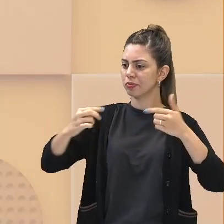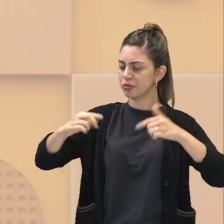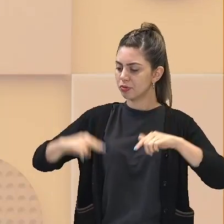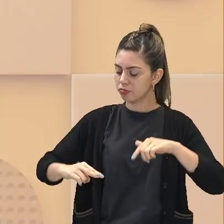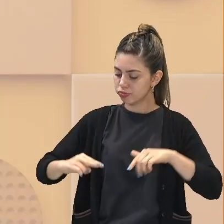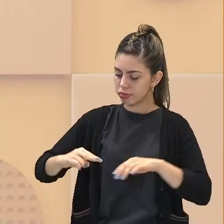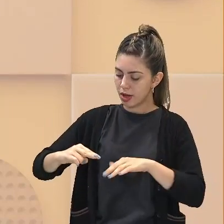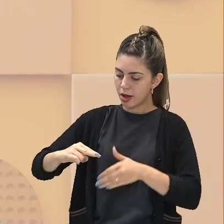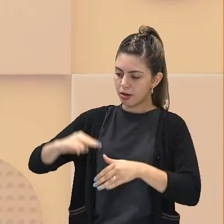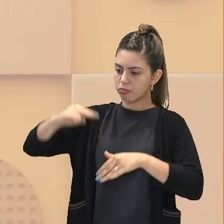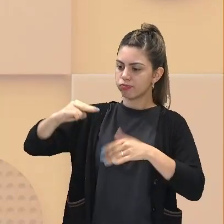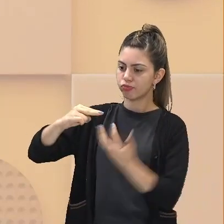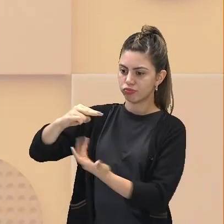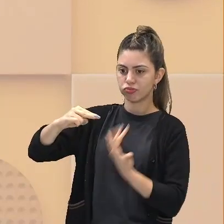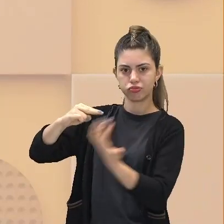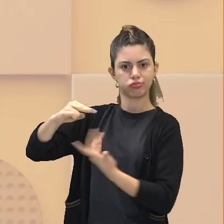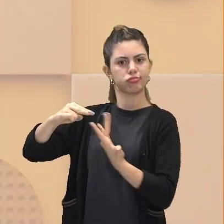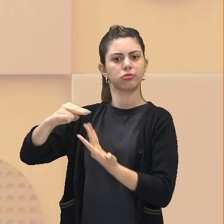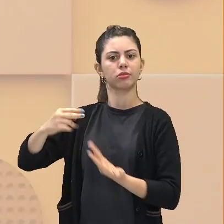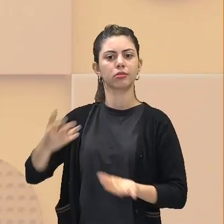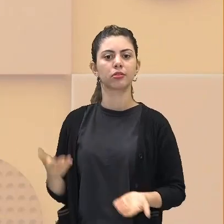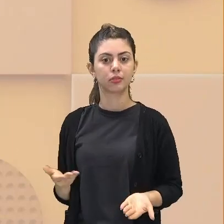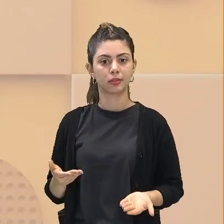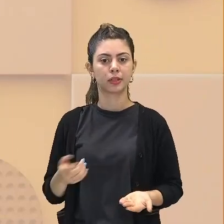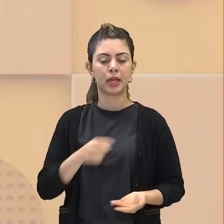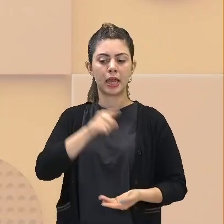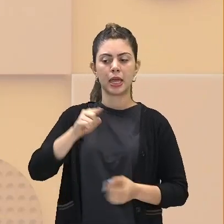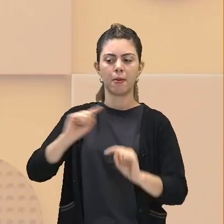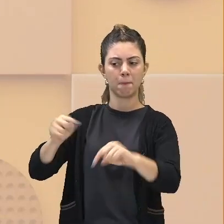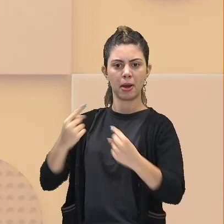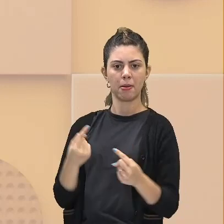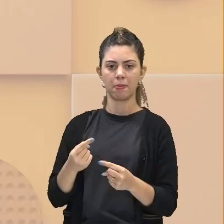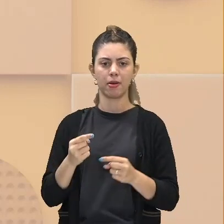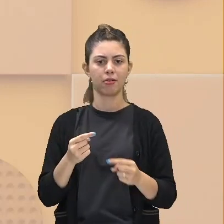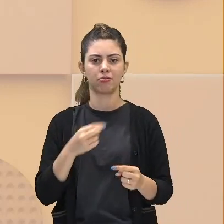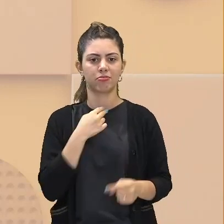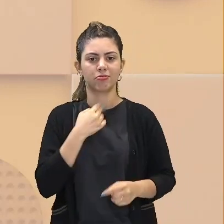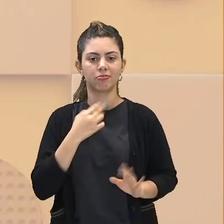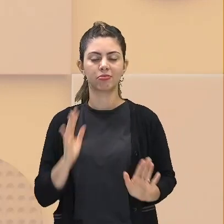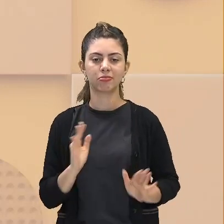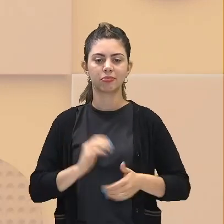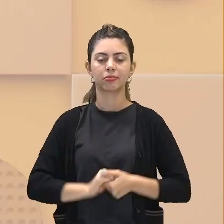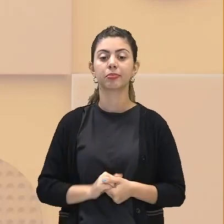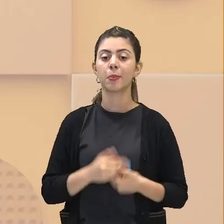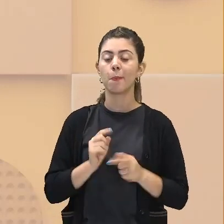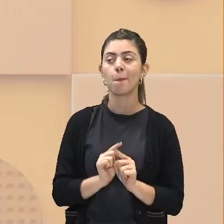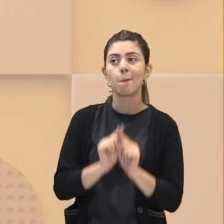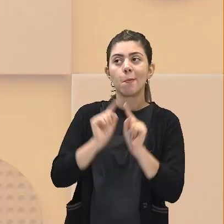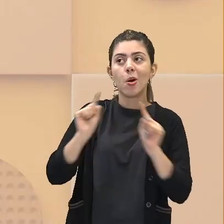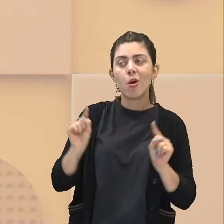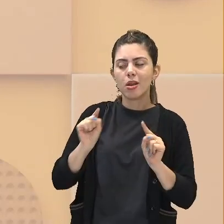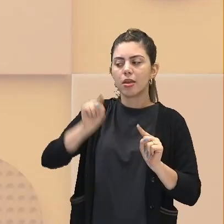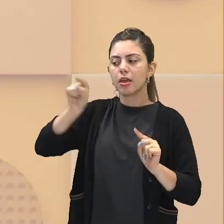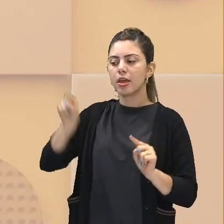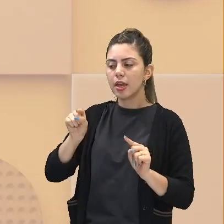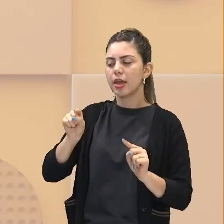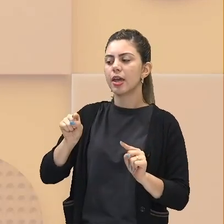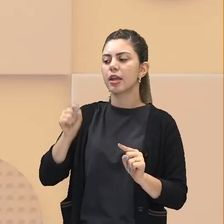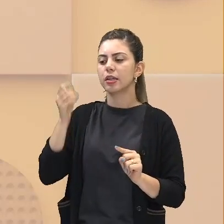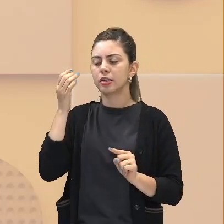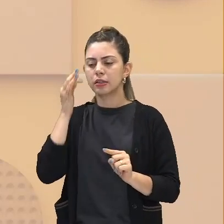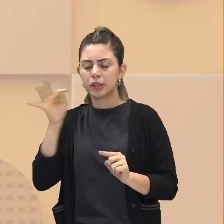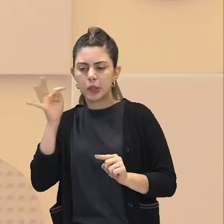corpo de Wycliffe e queimou os restos mortais dele. Então, ela estava passando uma mensagem simbólica de que ela não aceitaria